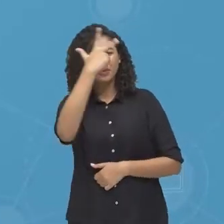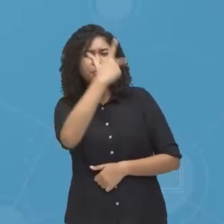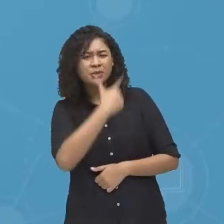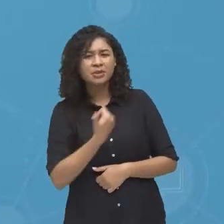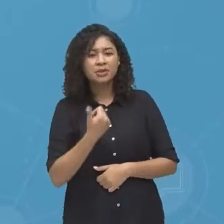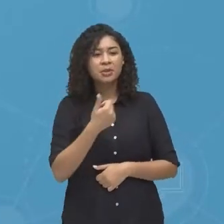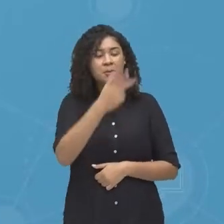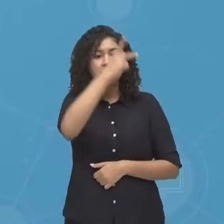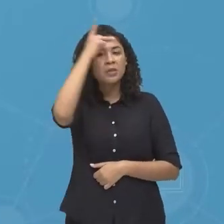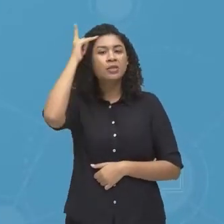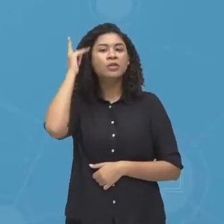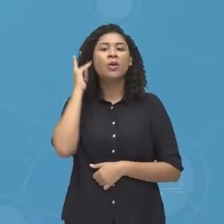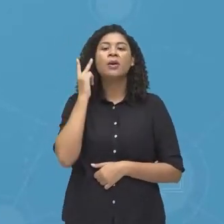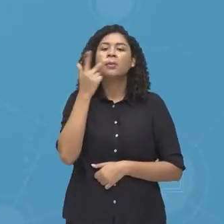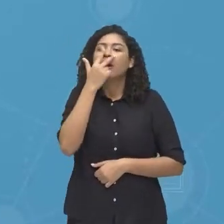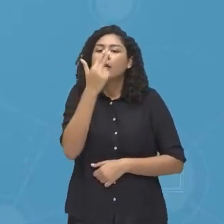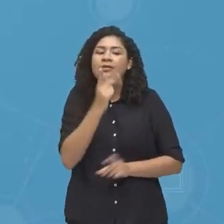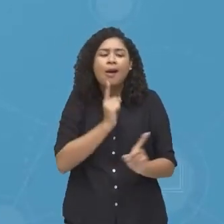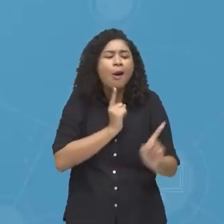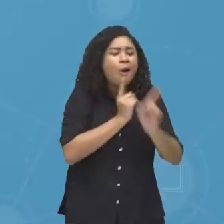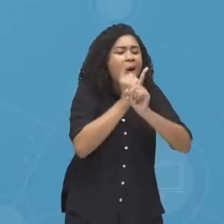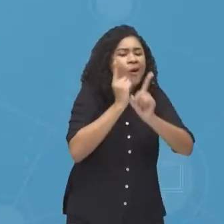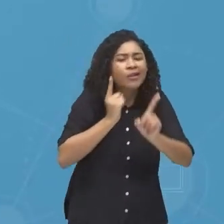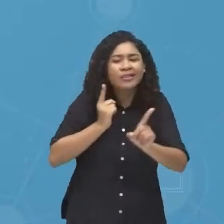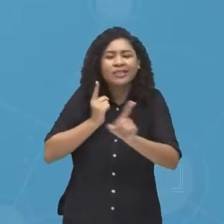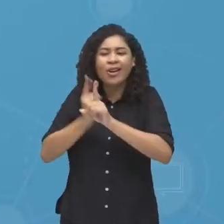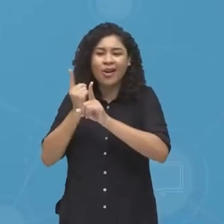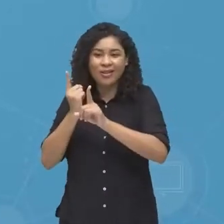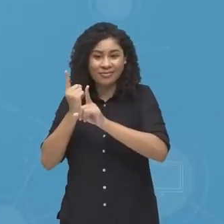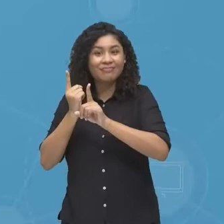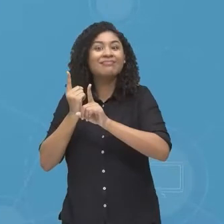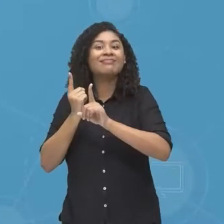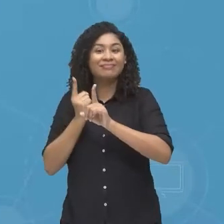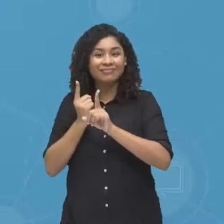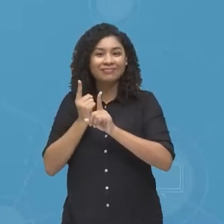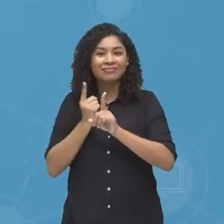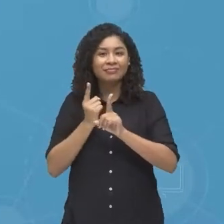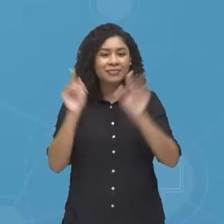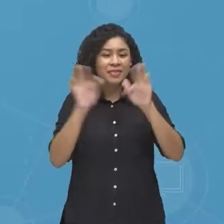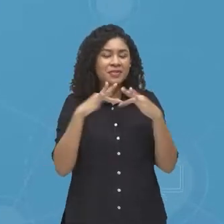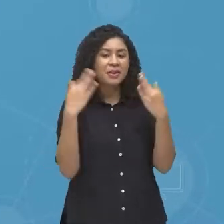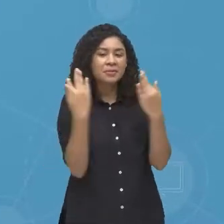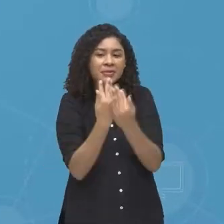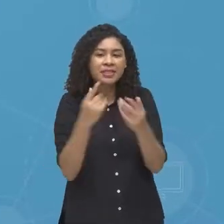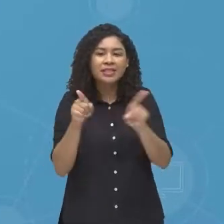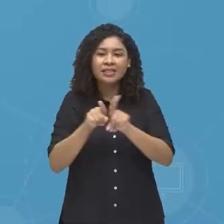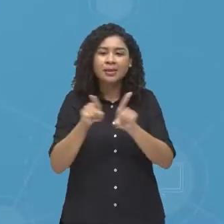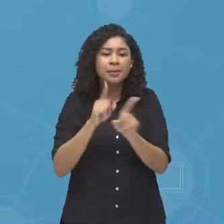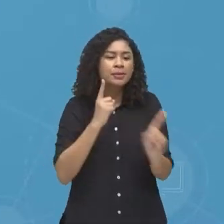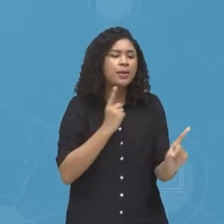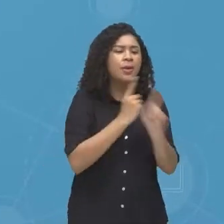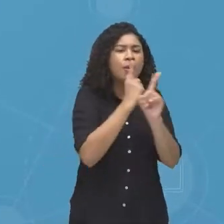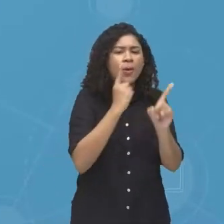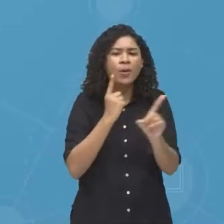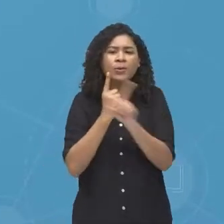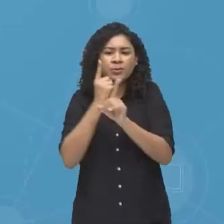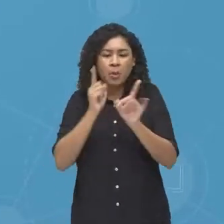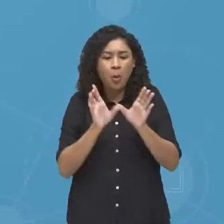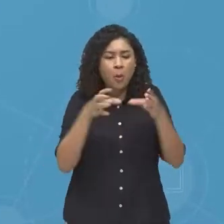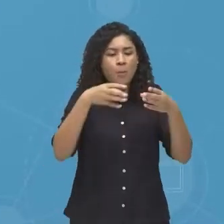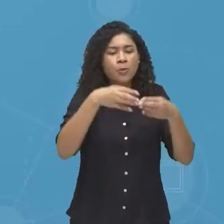se reencontram, os parentes se reencontram na festa, de repente, da comunidade lá do